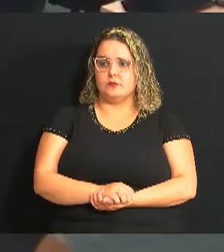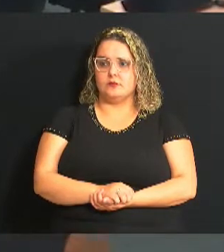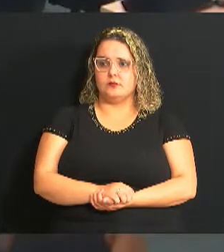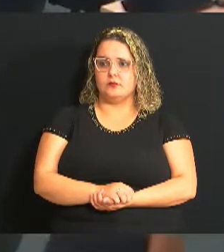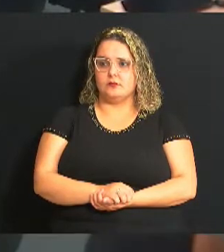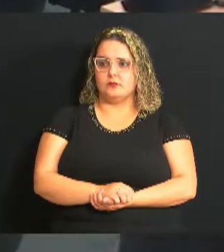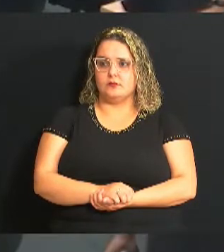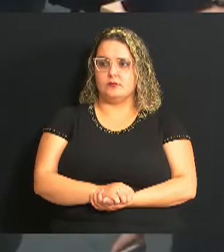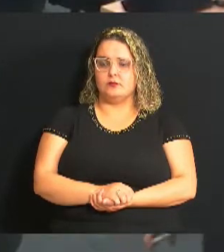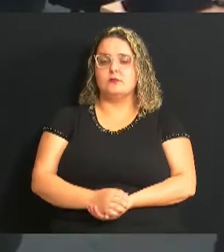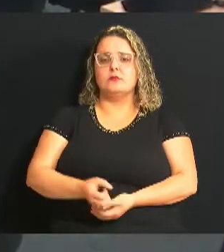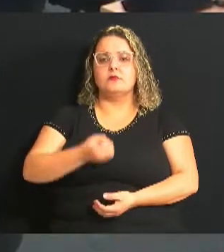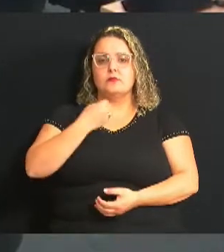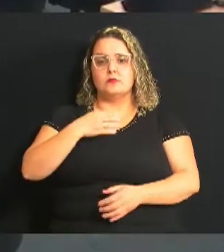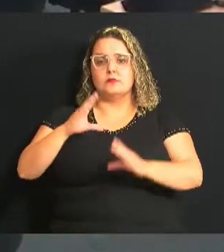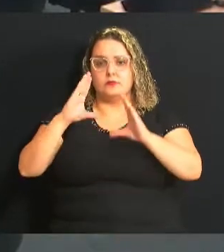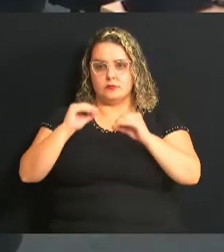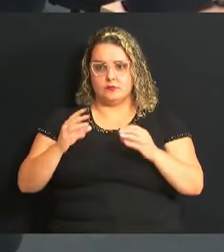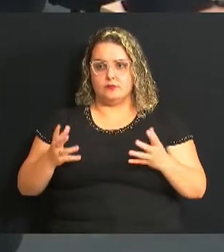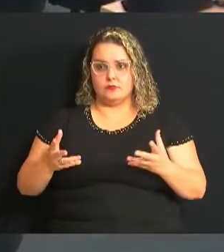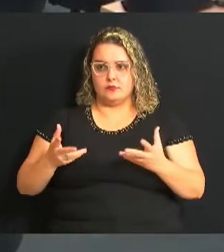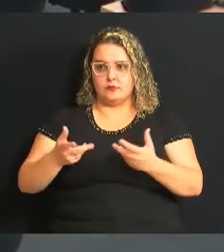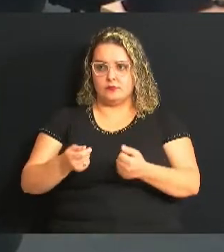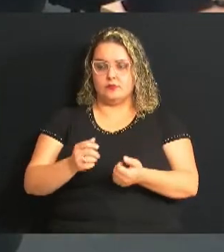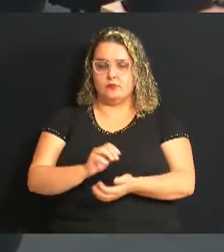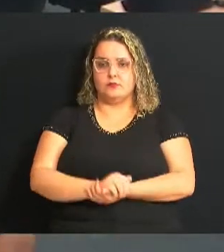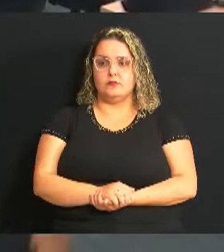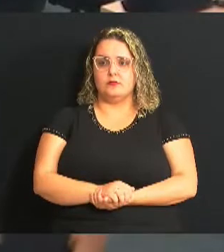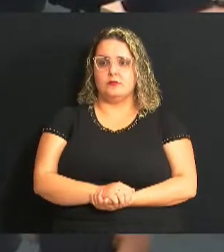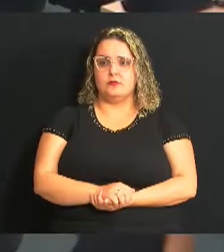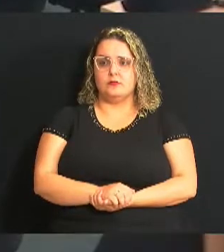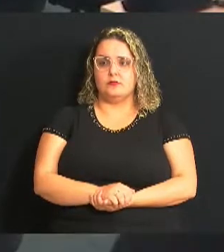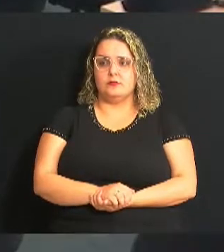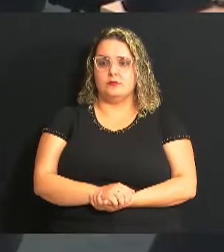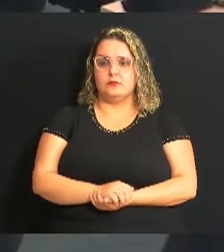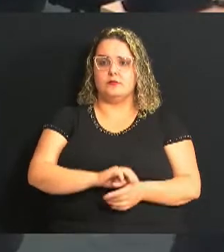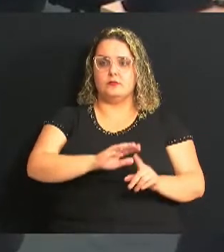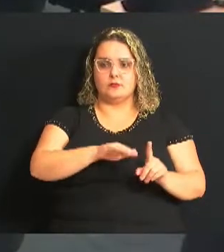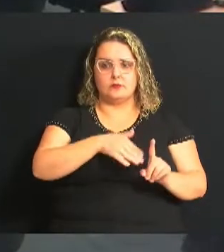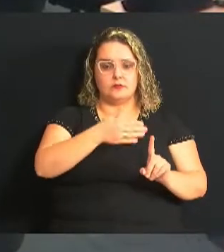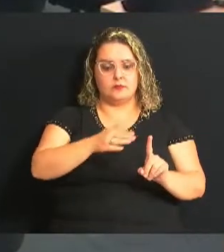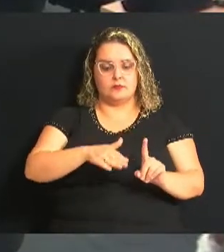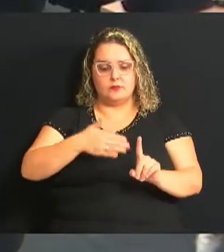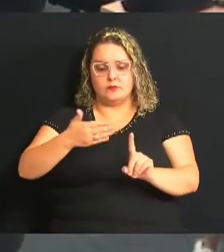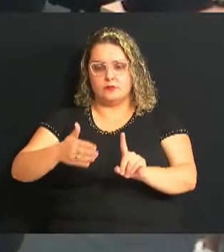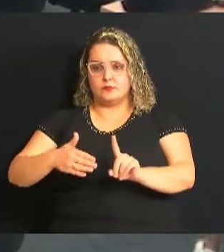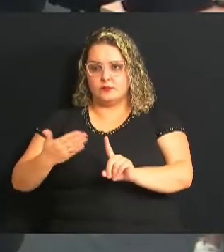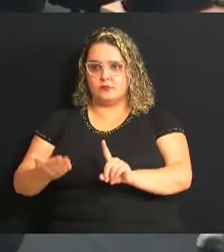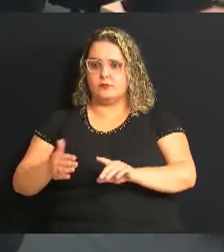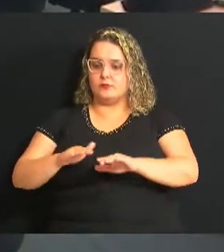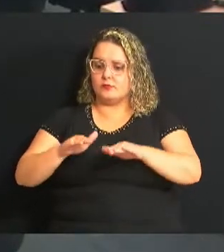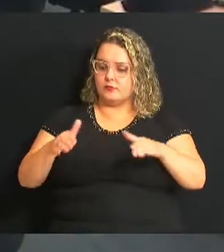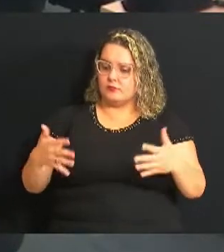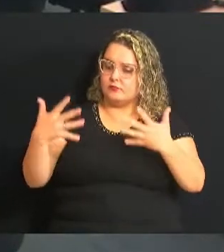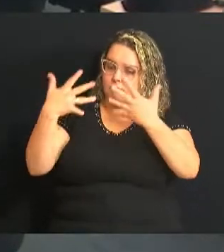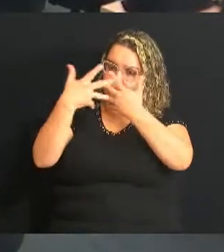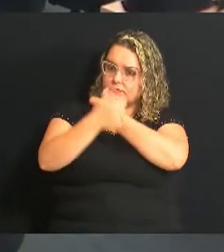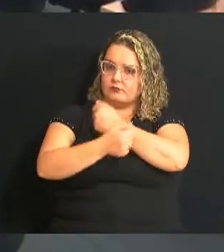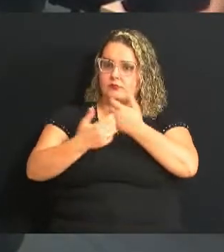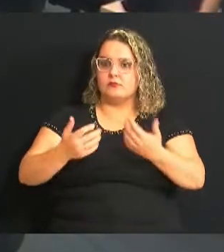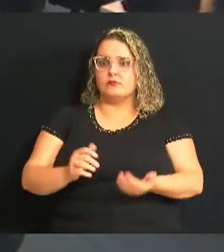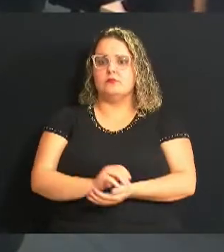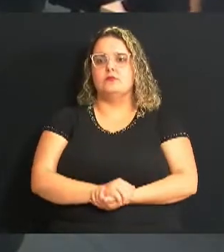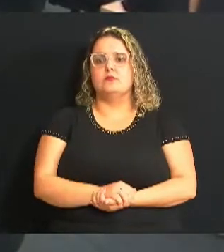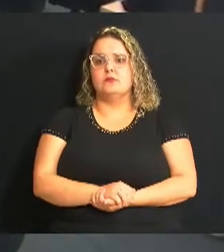Muito boa noite a todos os homenageados que compõem essa bela mesa e todos